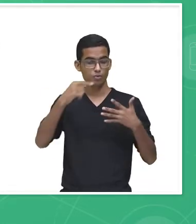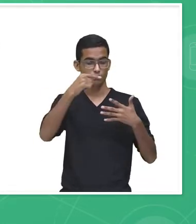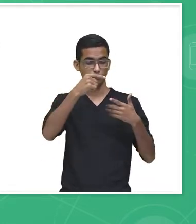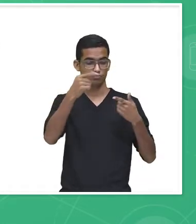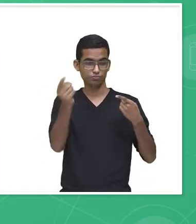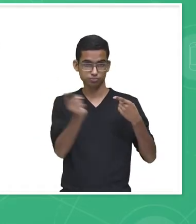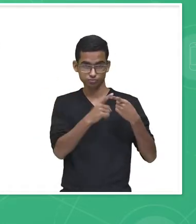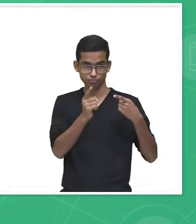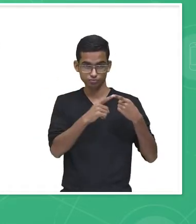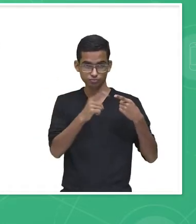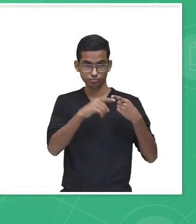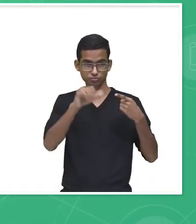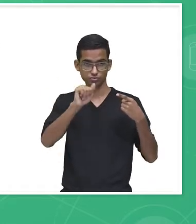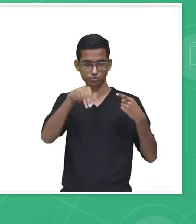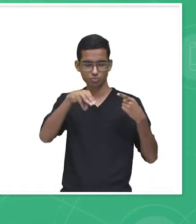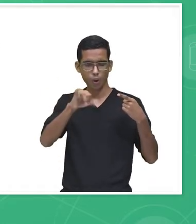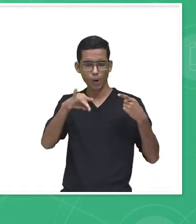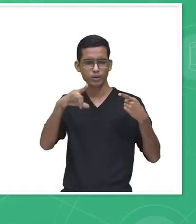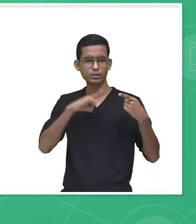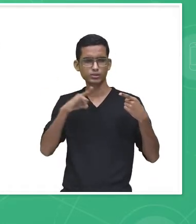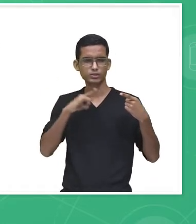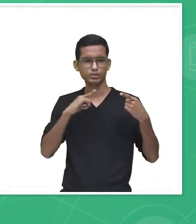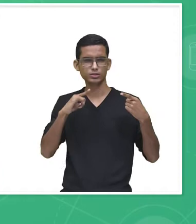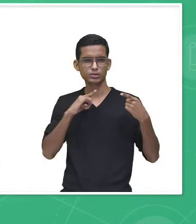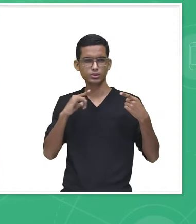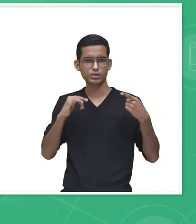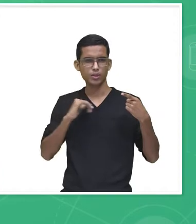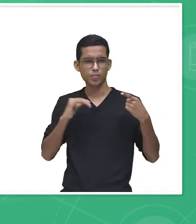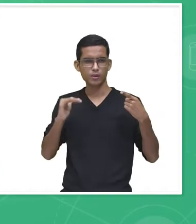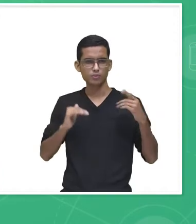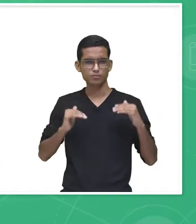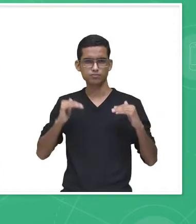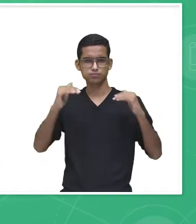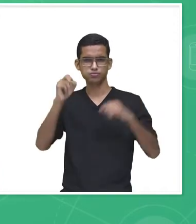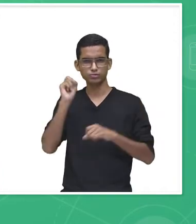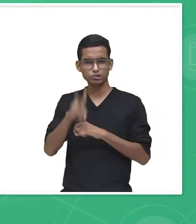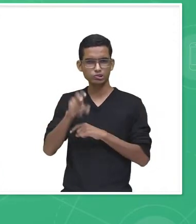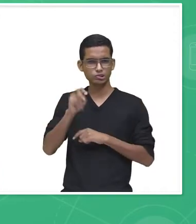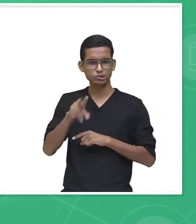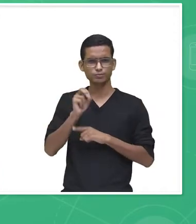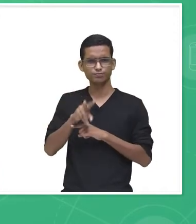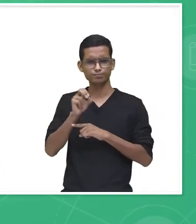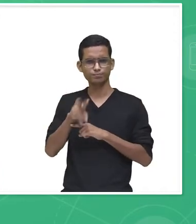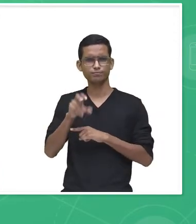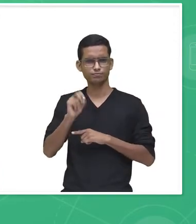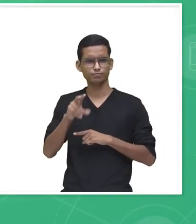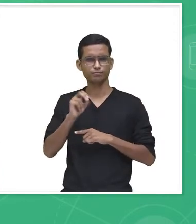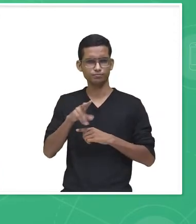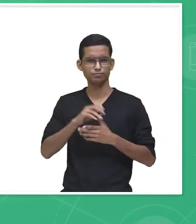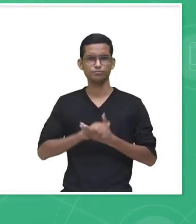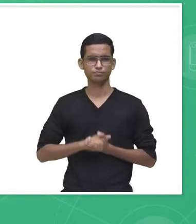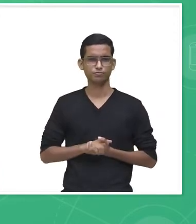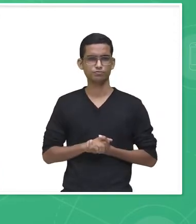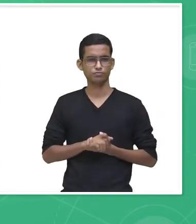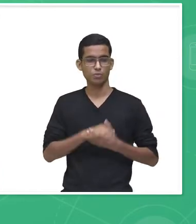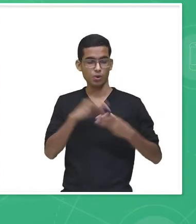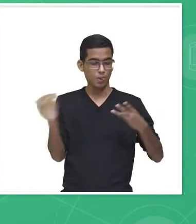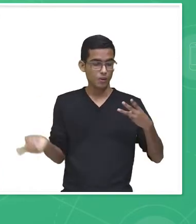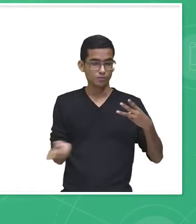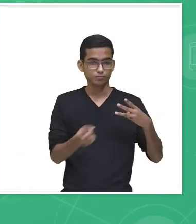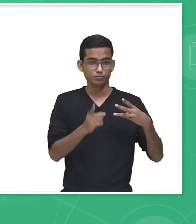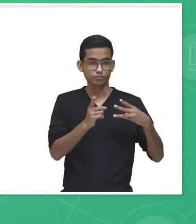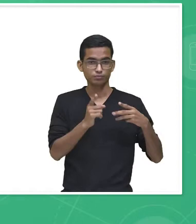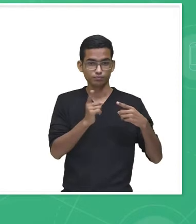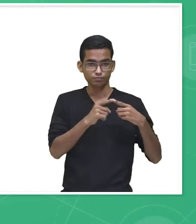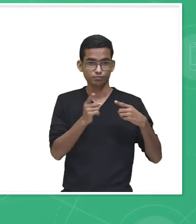toxicidade a mas também ela tem uma alta solubilidade E além disso a Mônica ela é uma